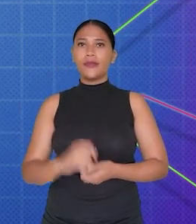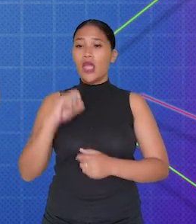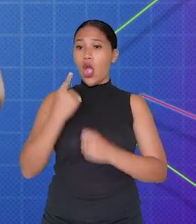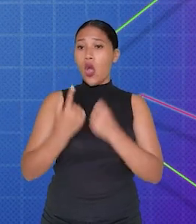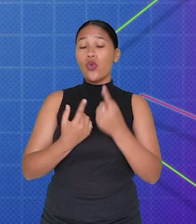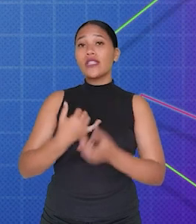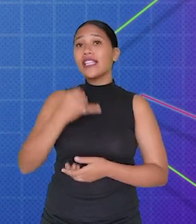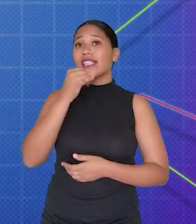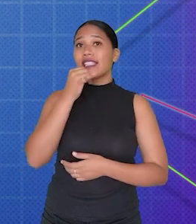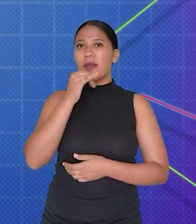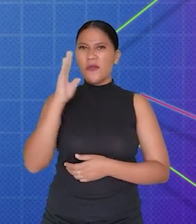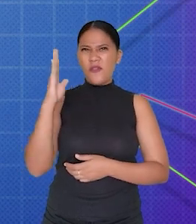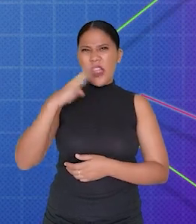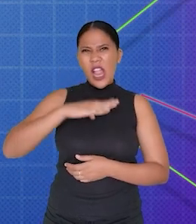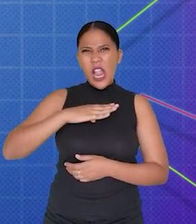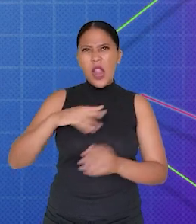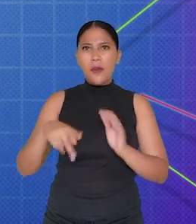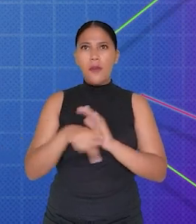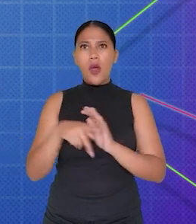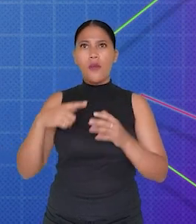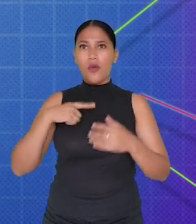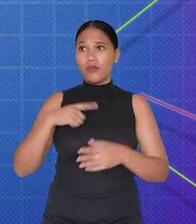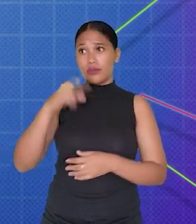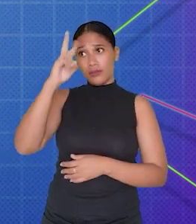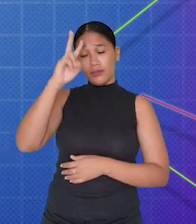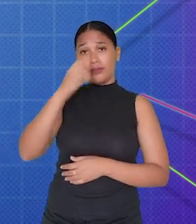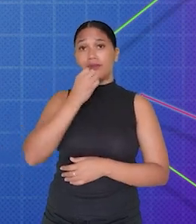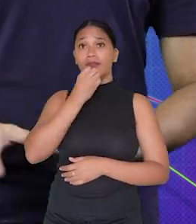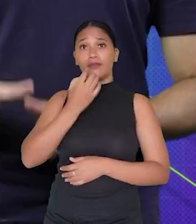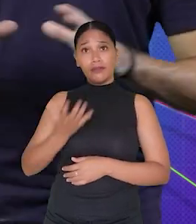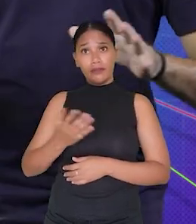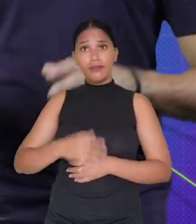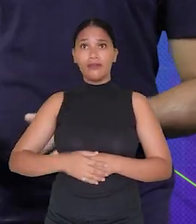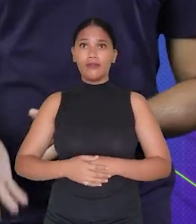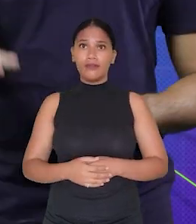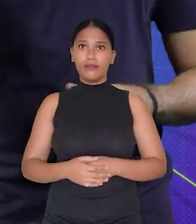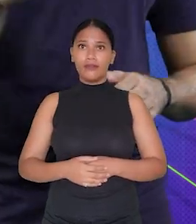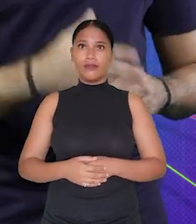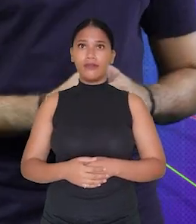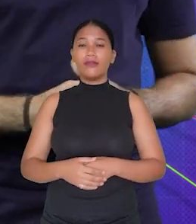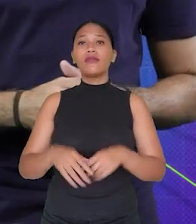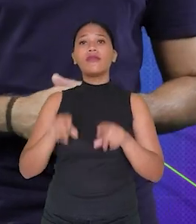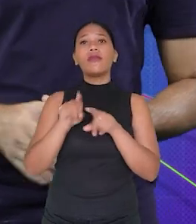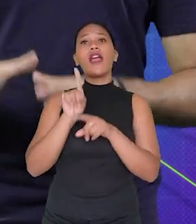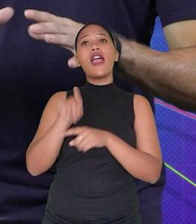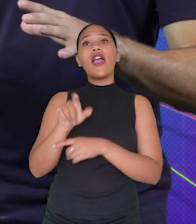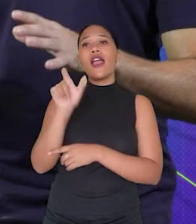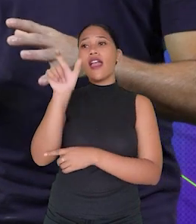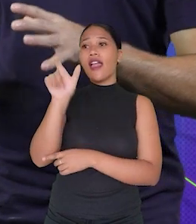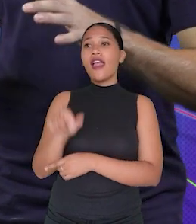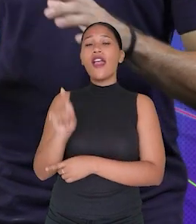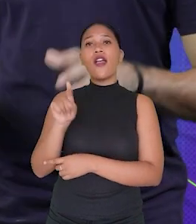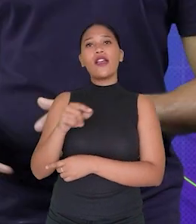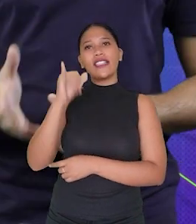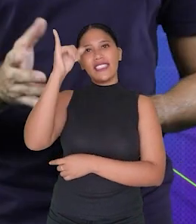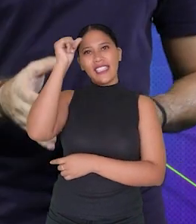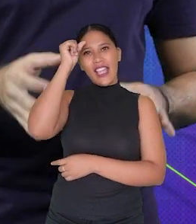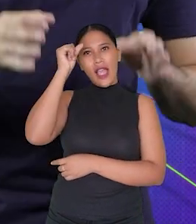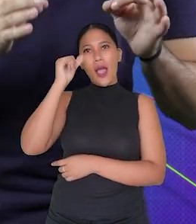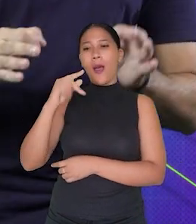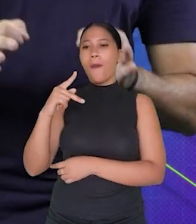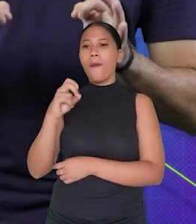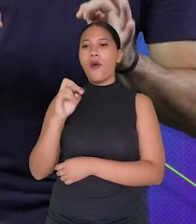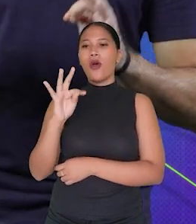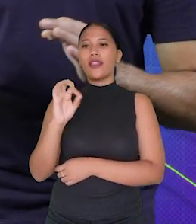Aqui estão alguns exemplos de vilões em jogos com jornadas bem desenvolvidas. GLaDOS Portal Series. GLaDOS é uma inteligência